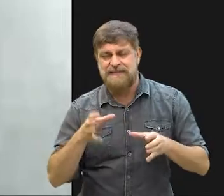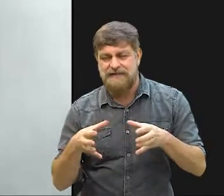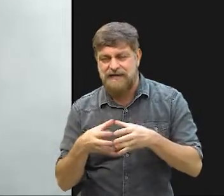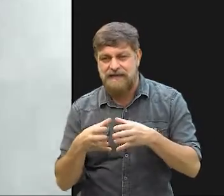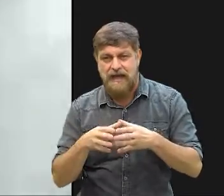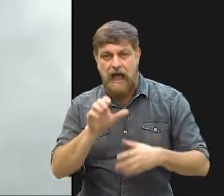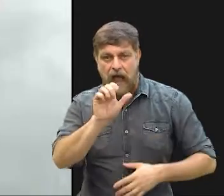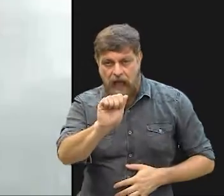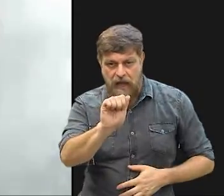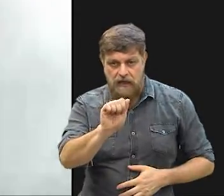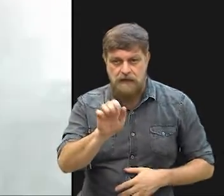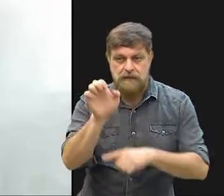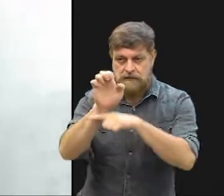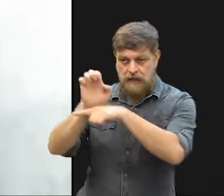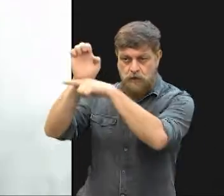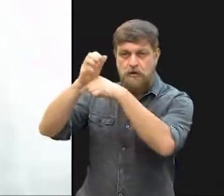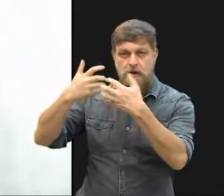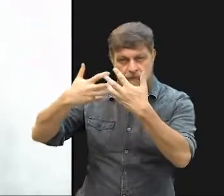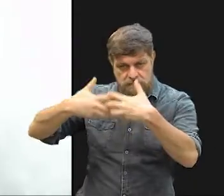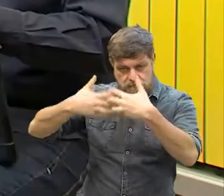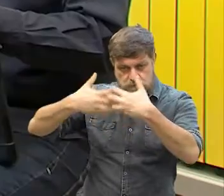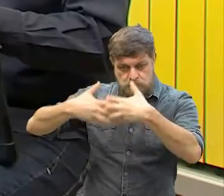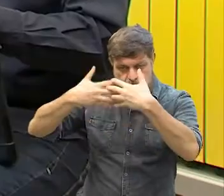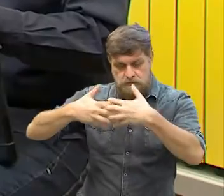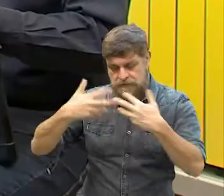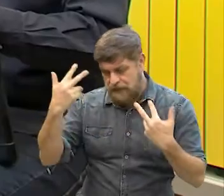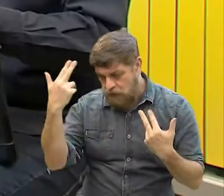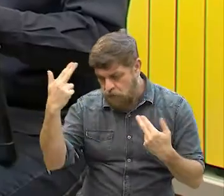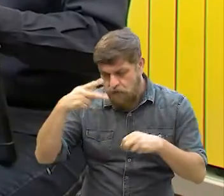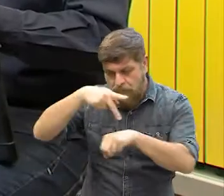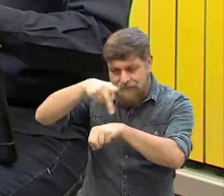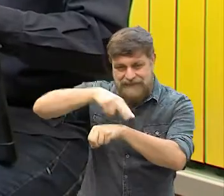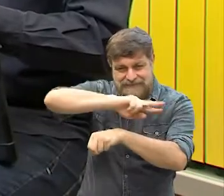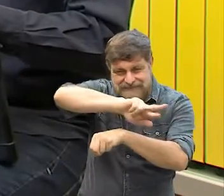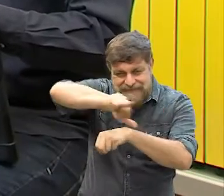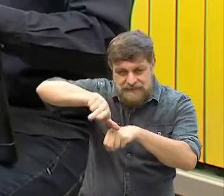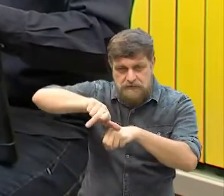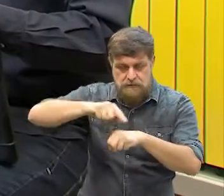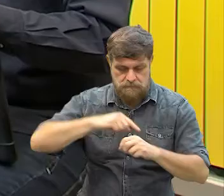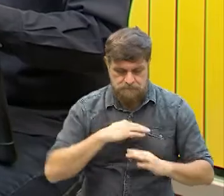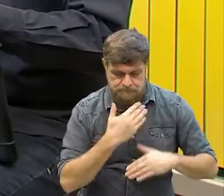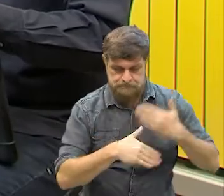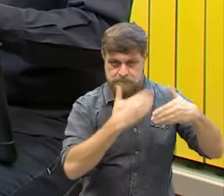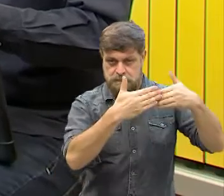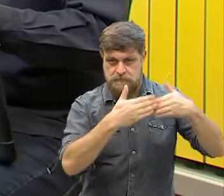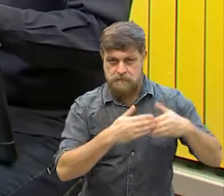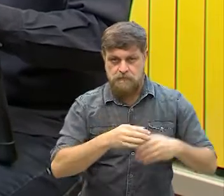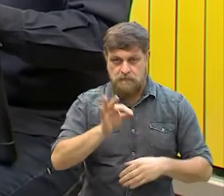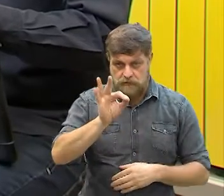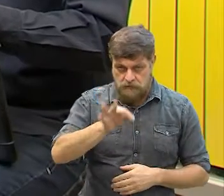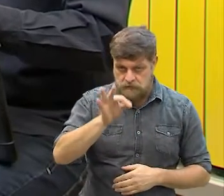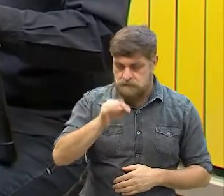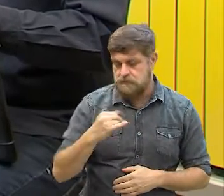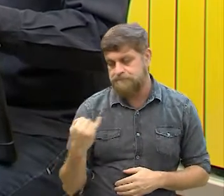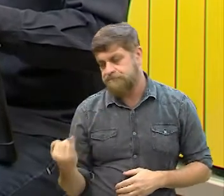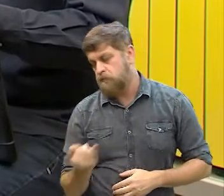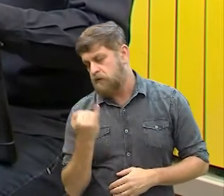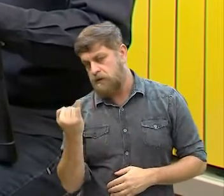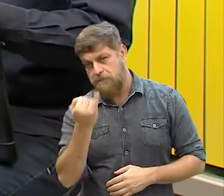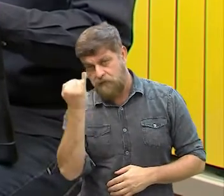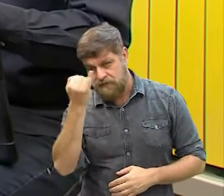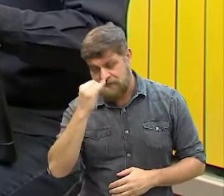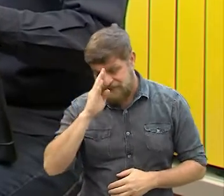licença A. E é assim que funciona na Europa, assim funciona em muitos países. Isso é um avanço, então. É importante.